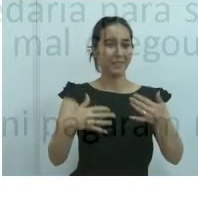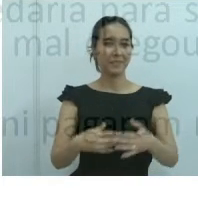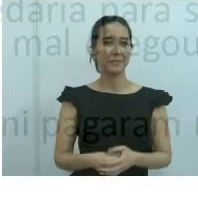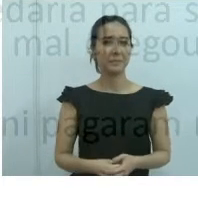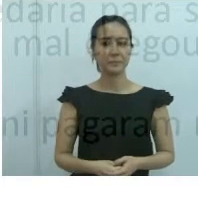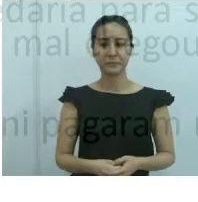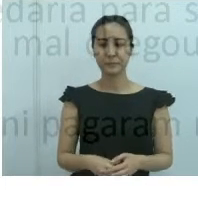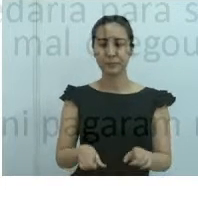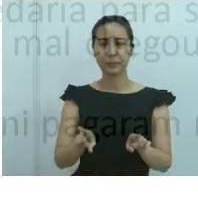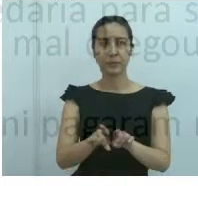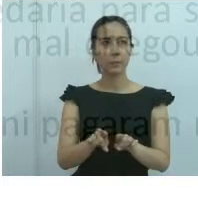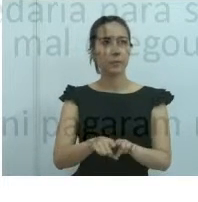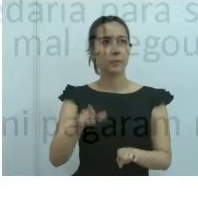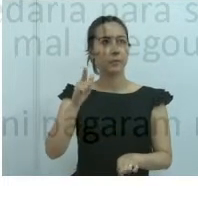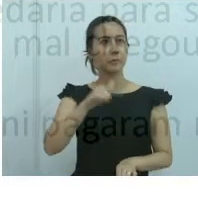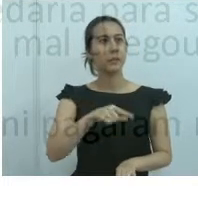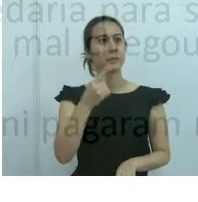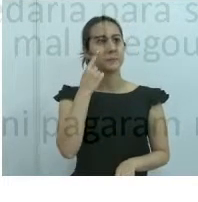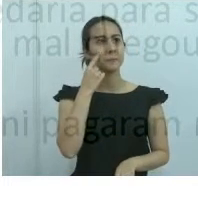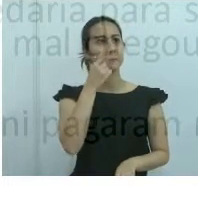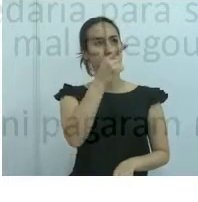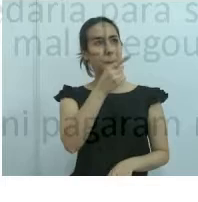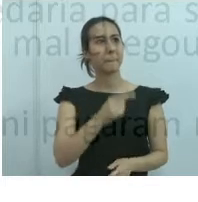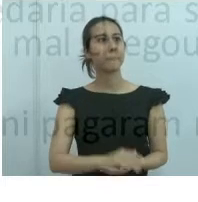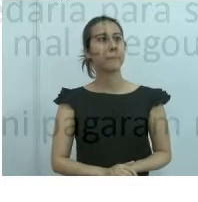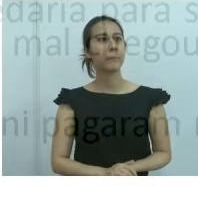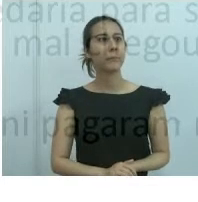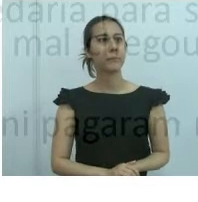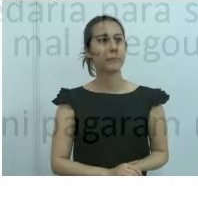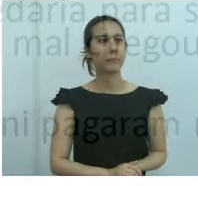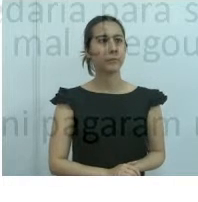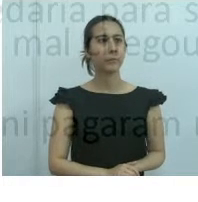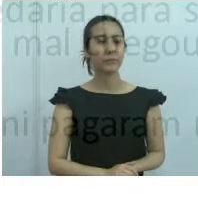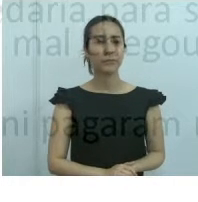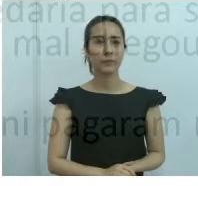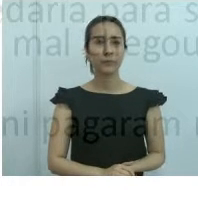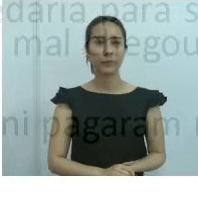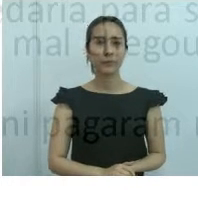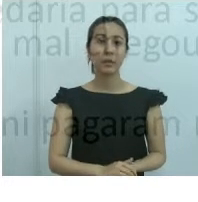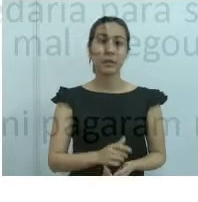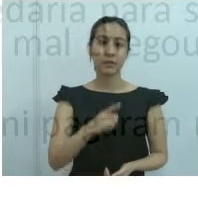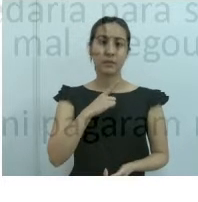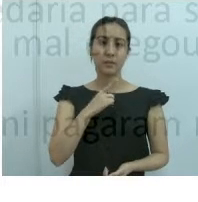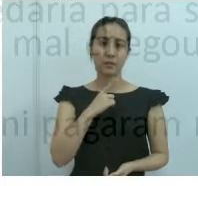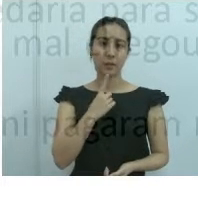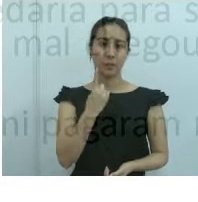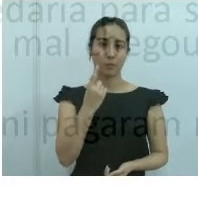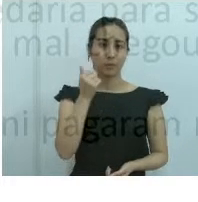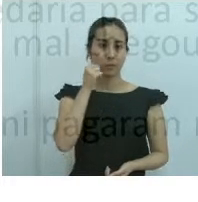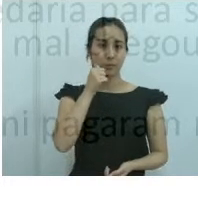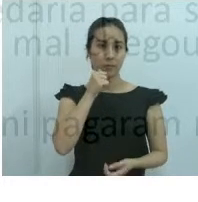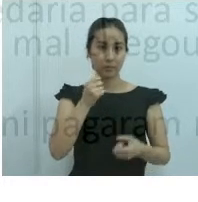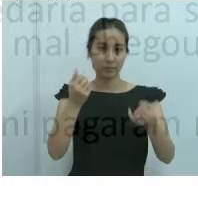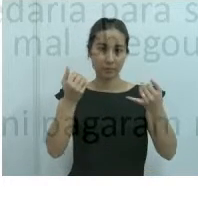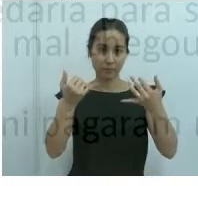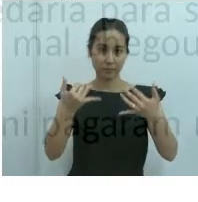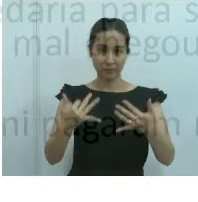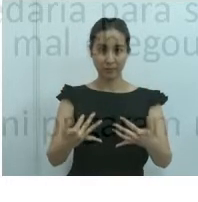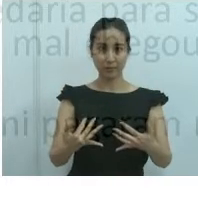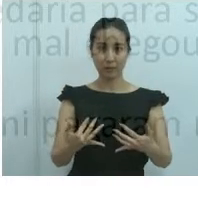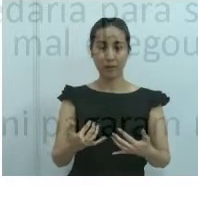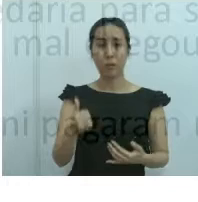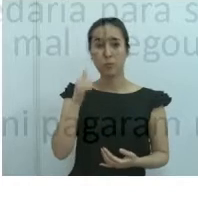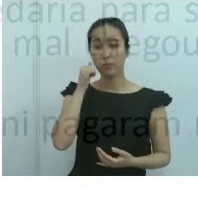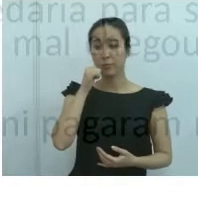momento de reflexão desgastado pelos sacrifícios impostos pela longa viagem a caçula josé pina com um ano e três meses foi acometida de algum